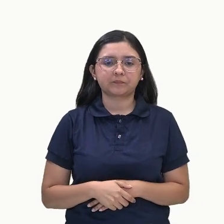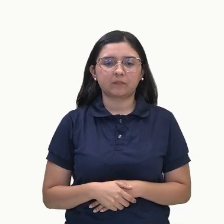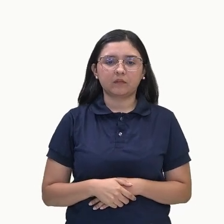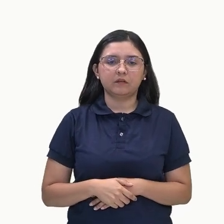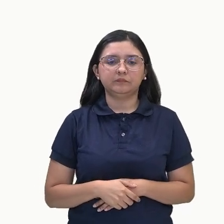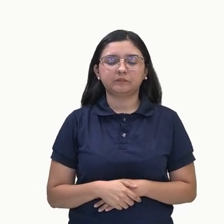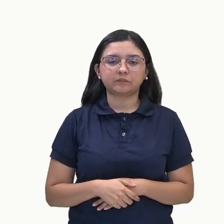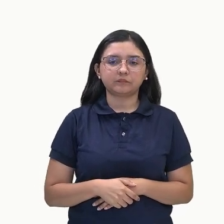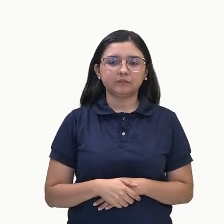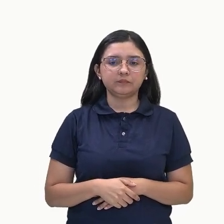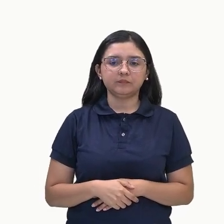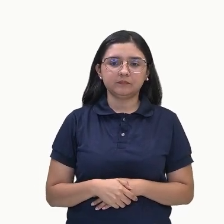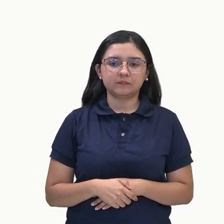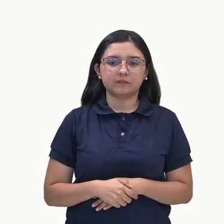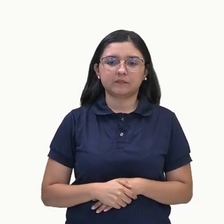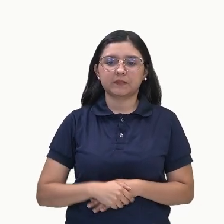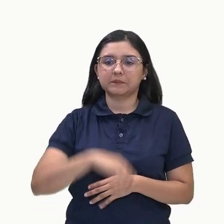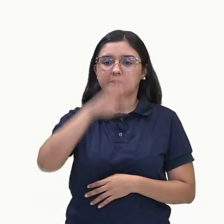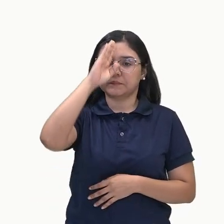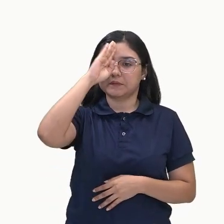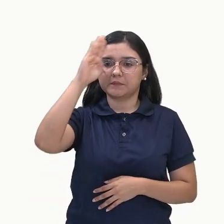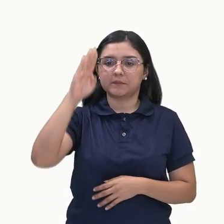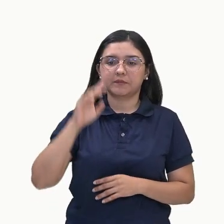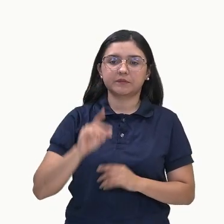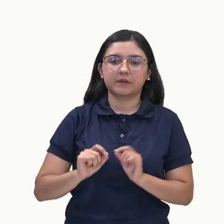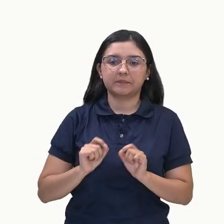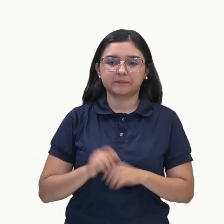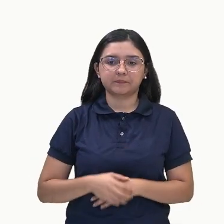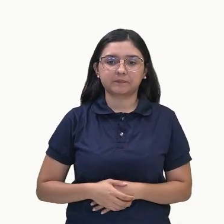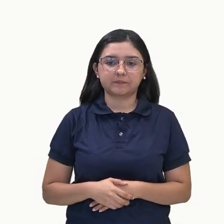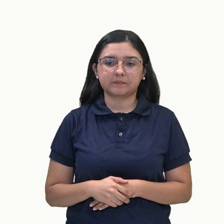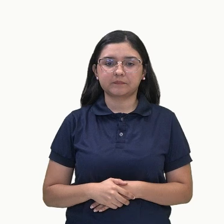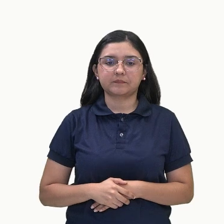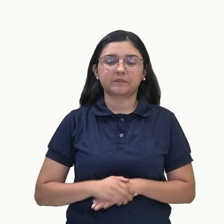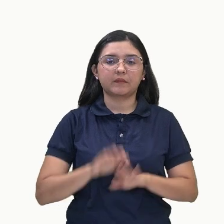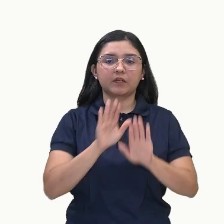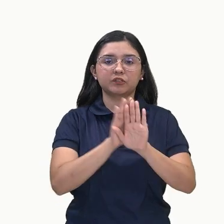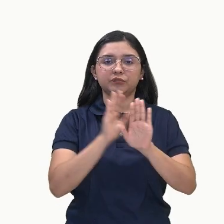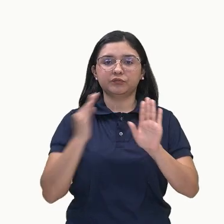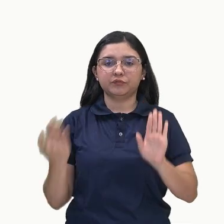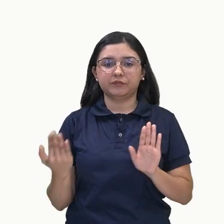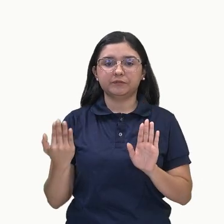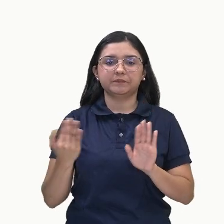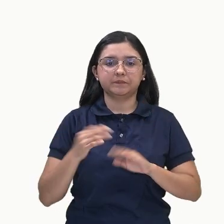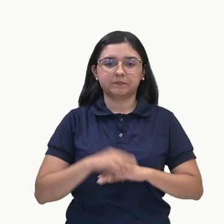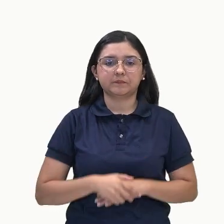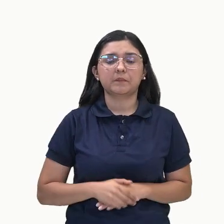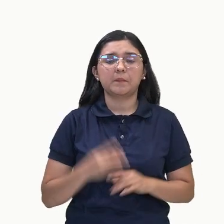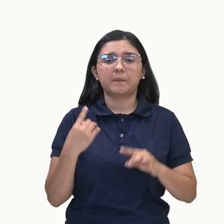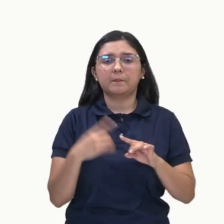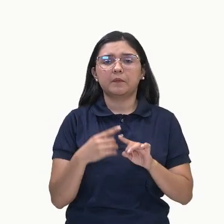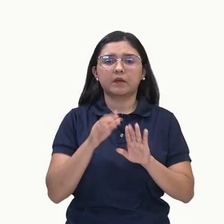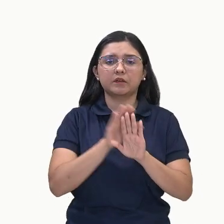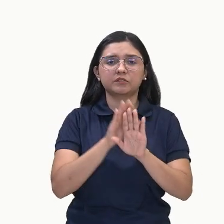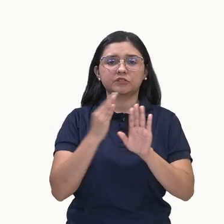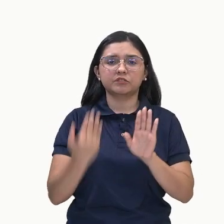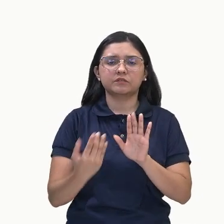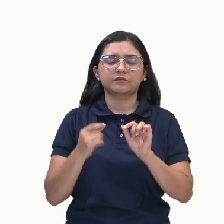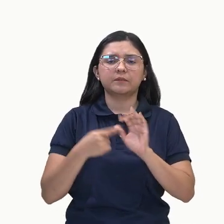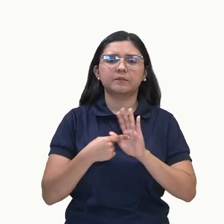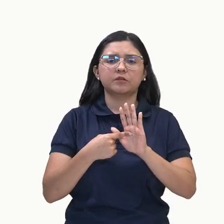no barroco, né? Especialmente a antítese. Porque a antítese é a que vai trazer